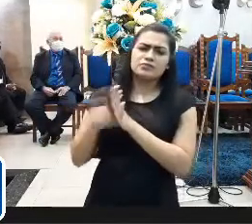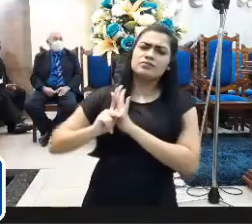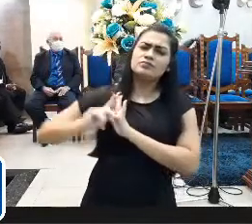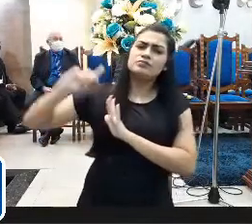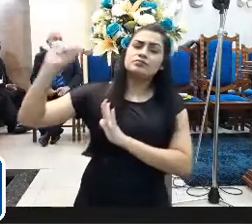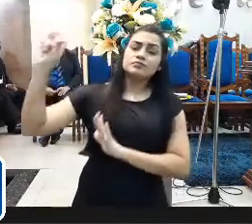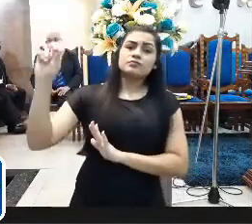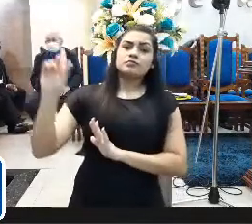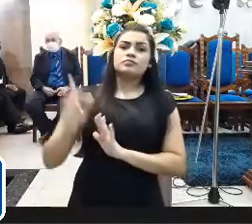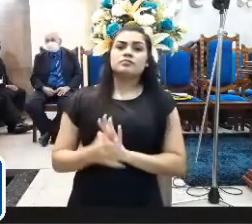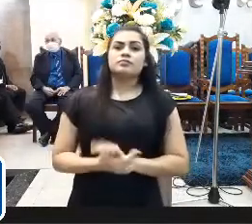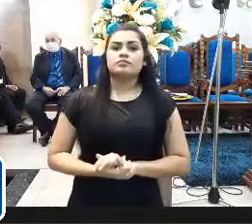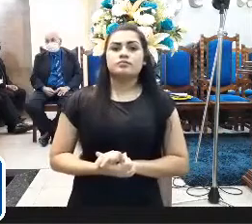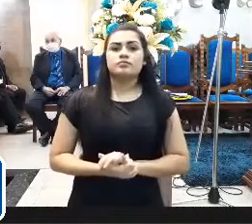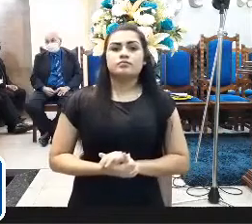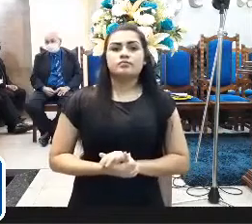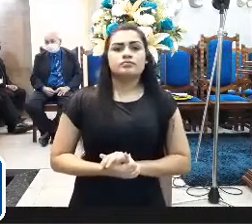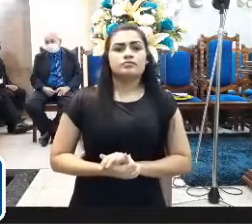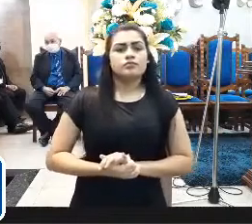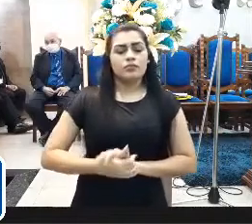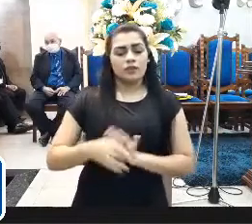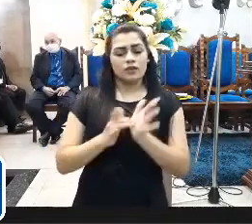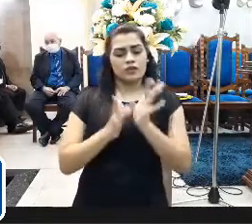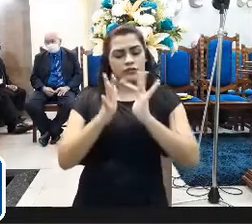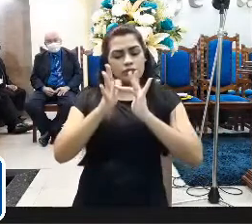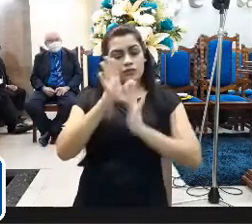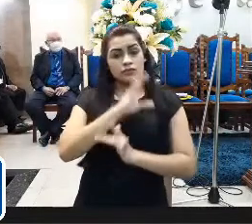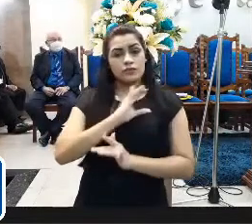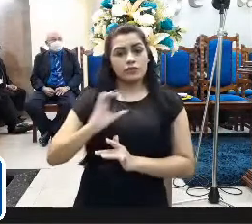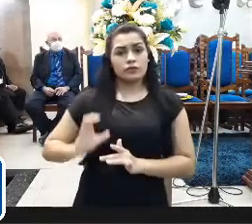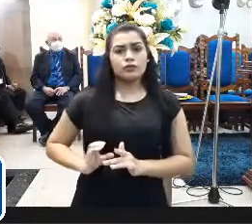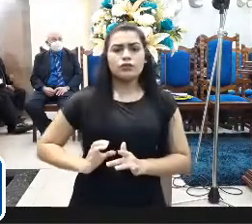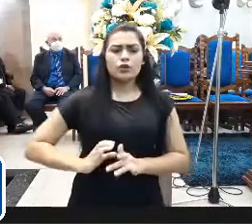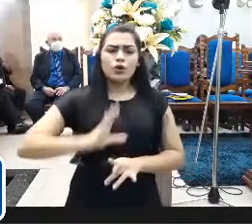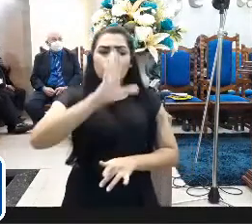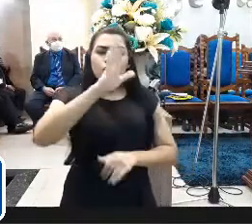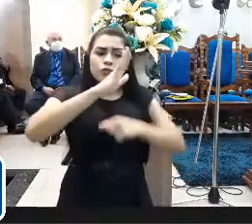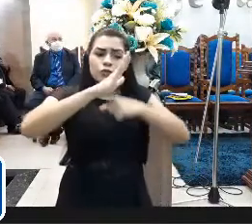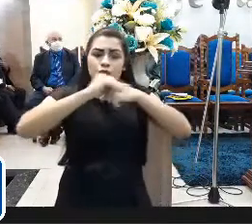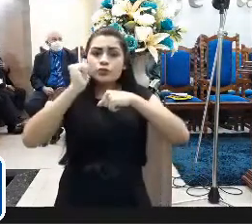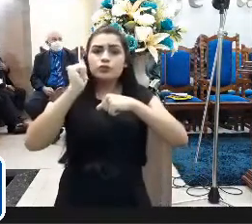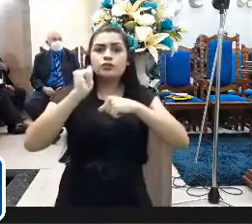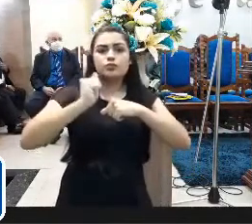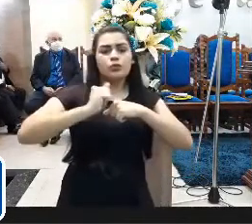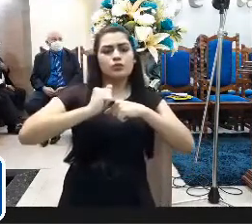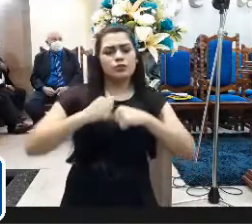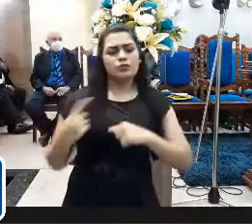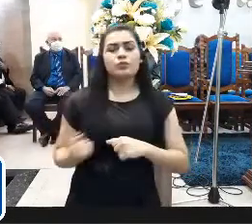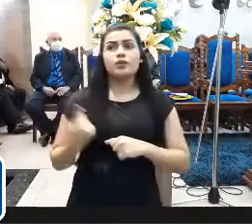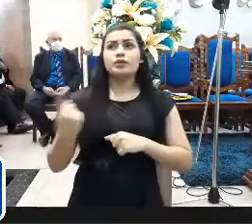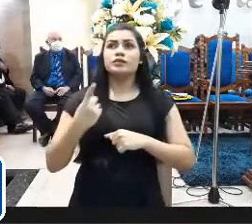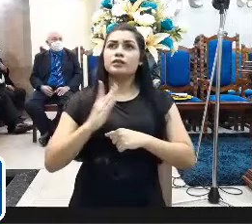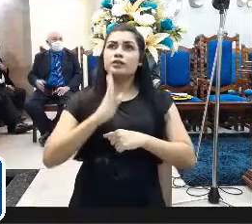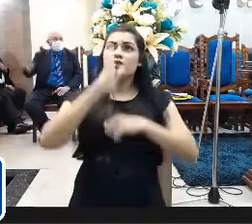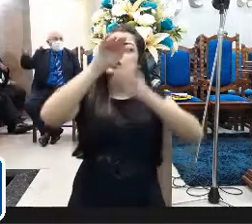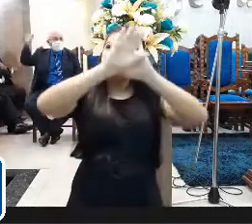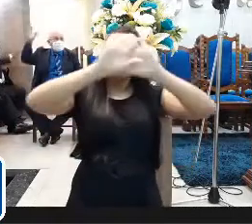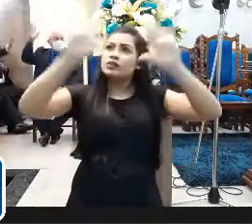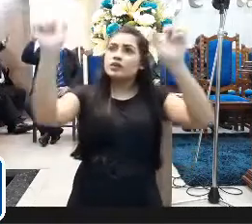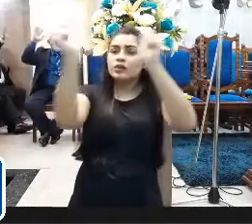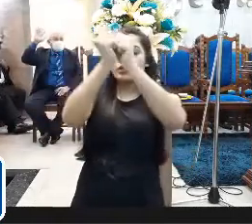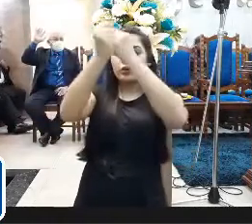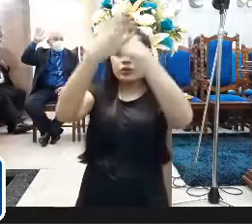Você serve o Deus de toda a graça, que em Cristo Jesus vos chamou para a sua eterna glória. Quem foi chamado aqui para a eterna